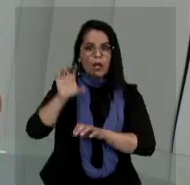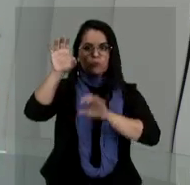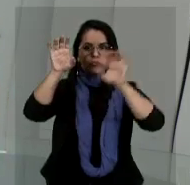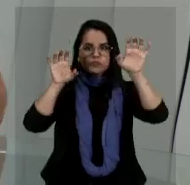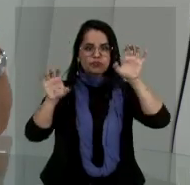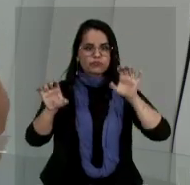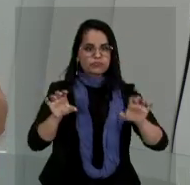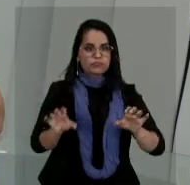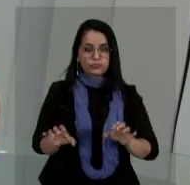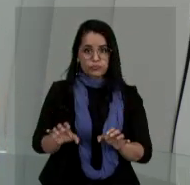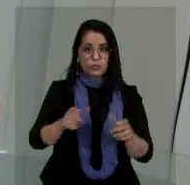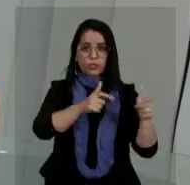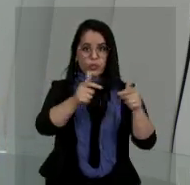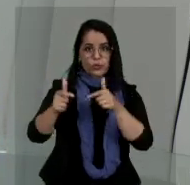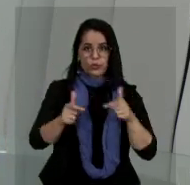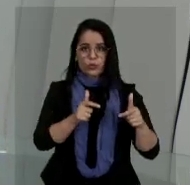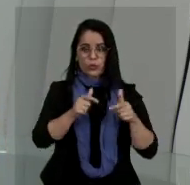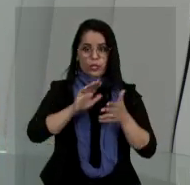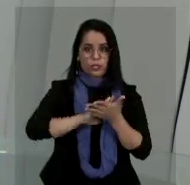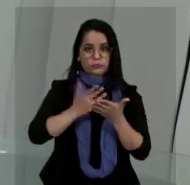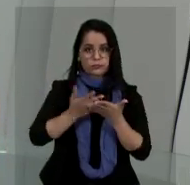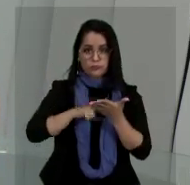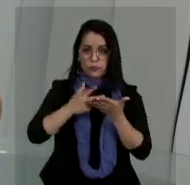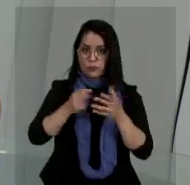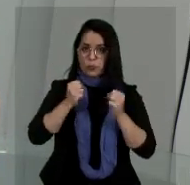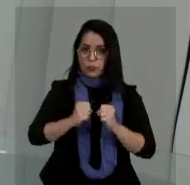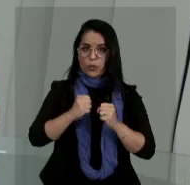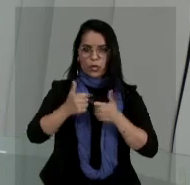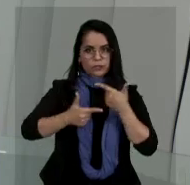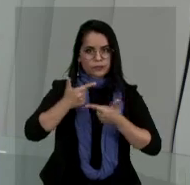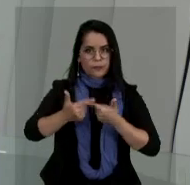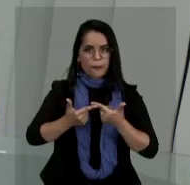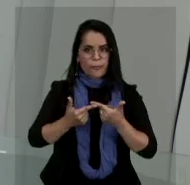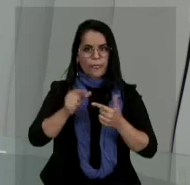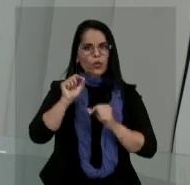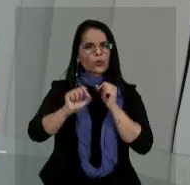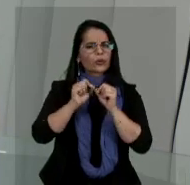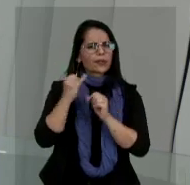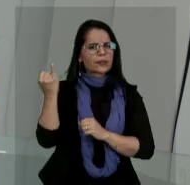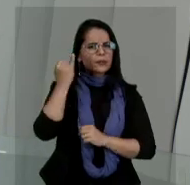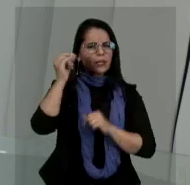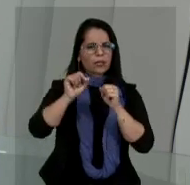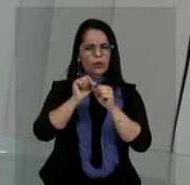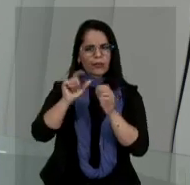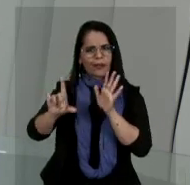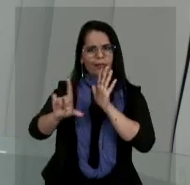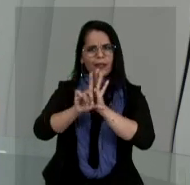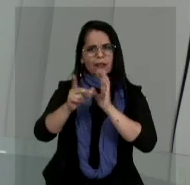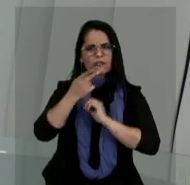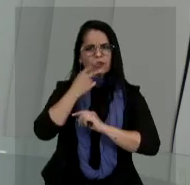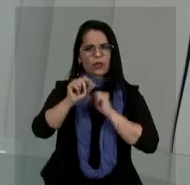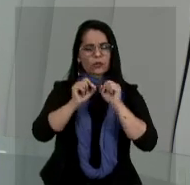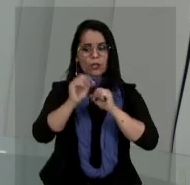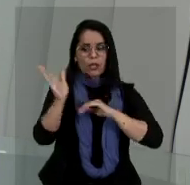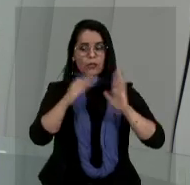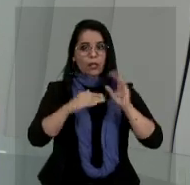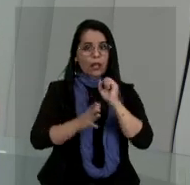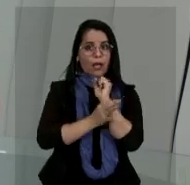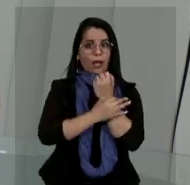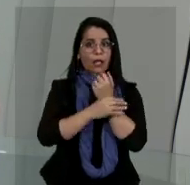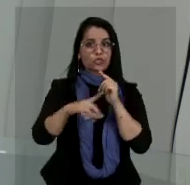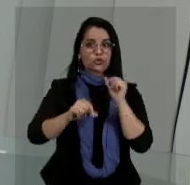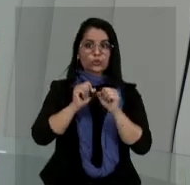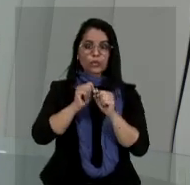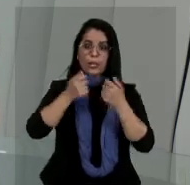vários lugares que o intérprete pode atuar. Fato é que a legislação traz a garantia de